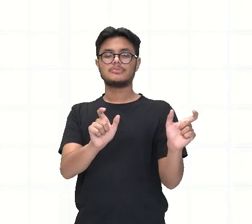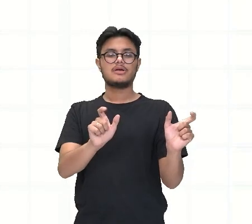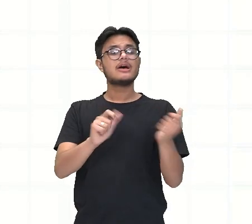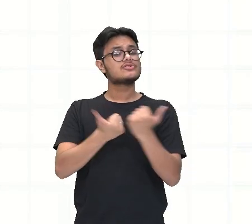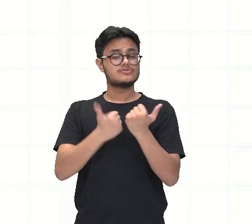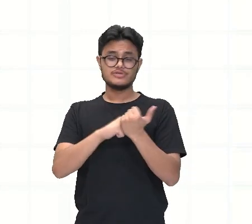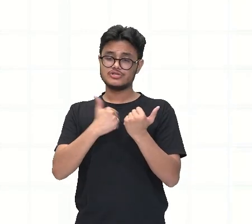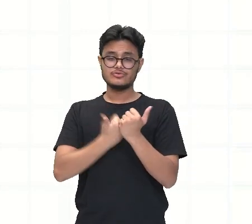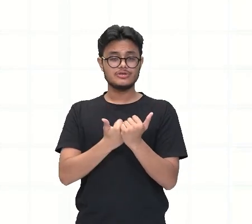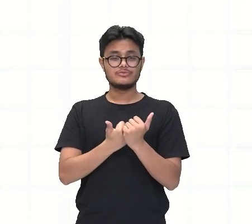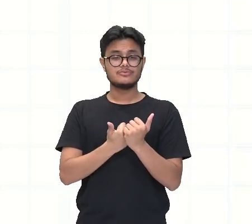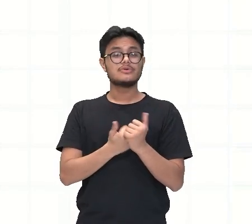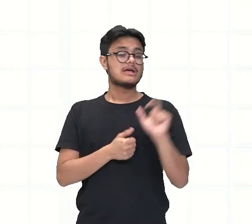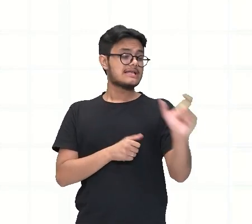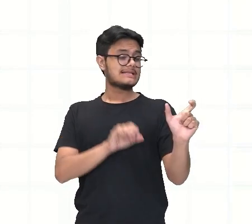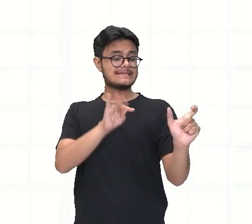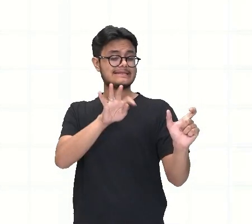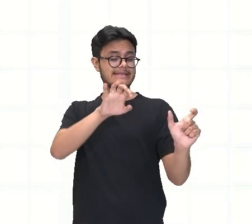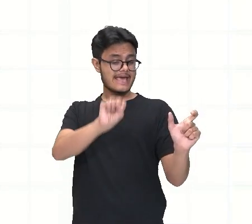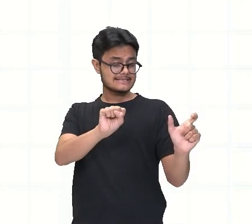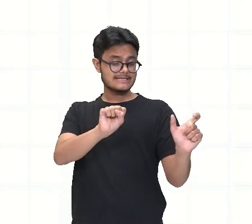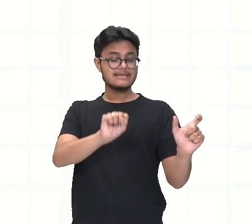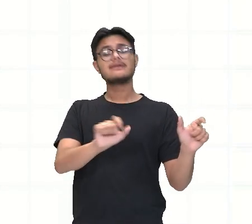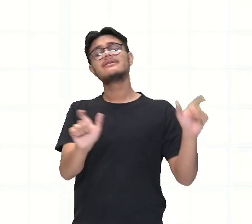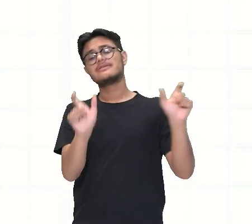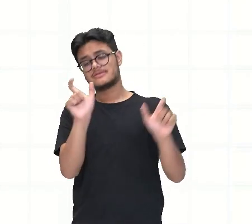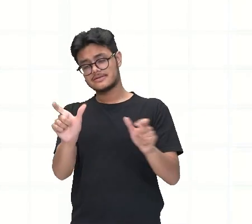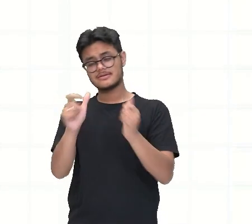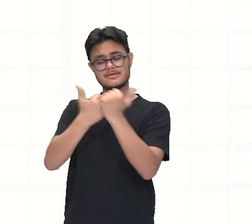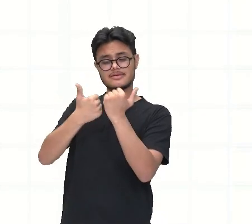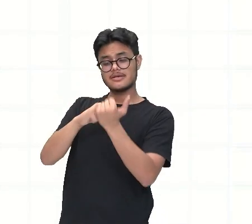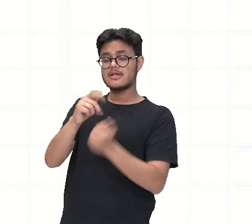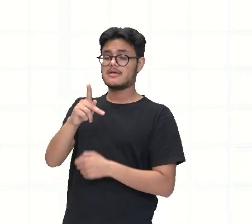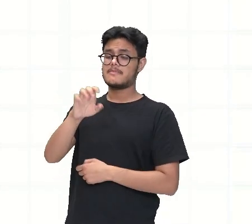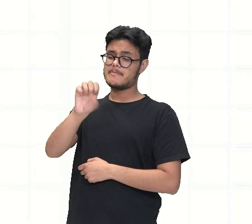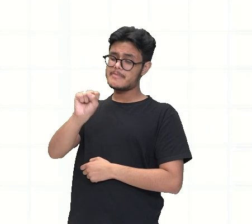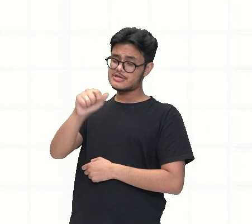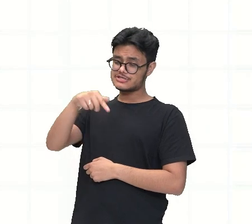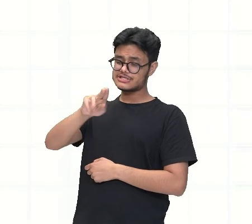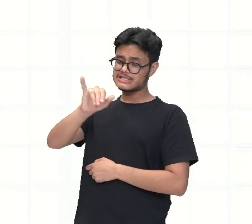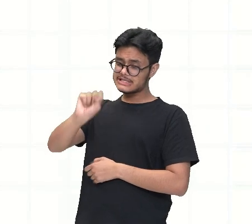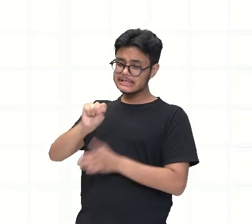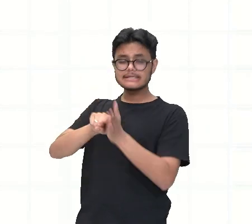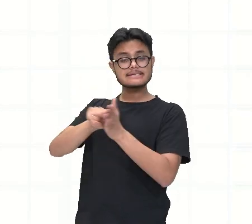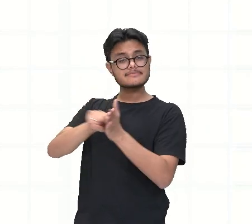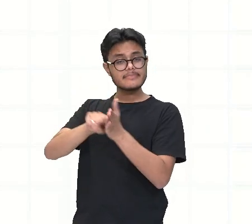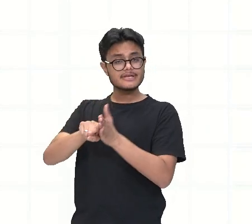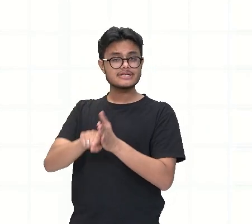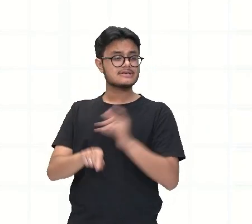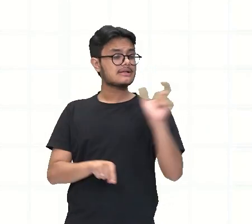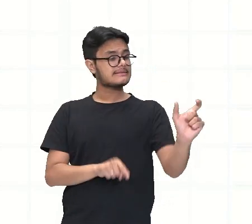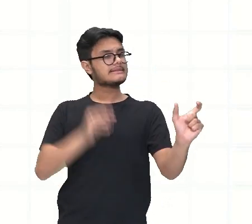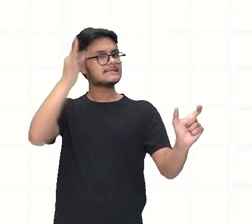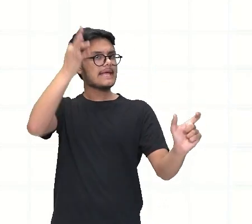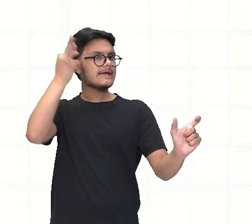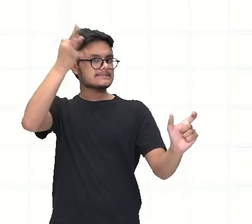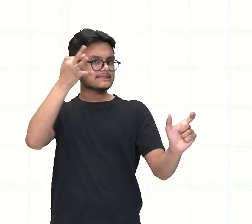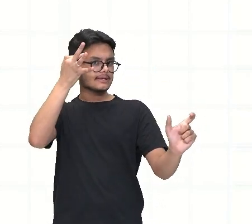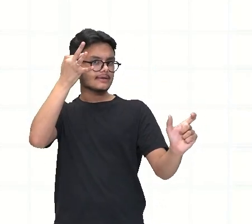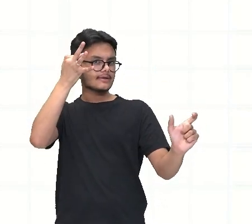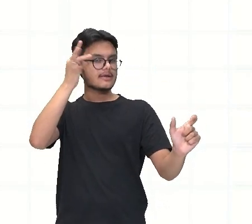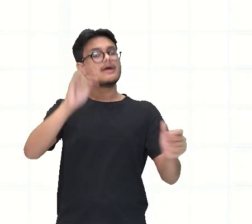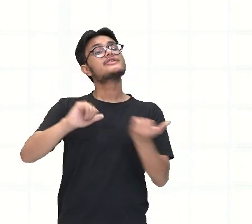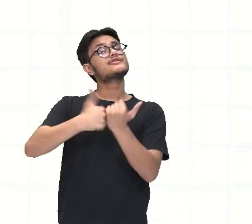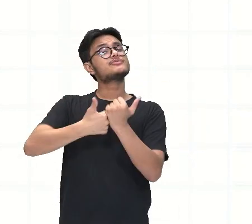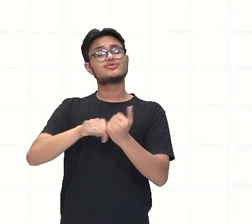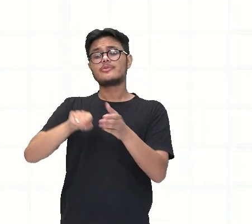exemplo. O autor da tese Tramas da Tecnologia, Etnoarqueologia da Variabilidade dos Traçados dos